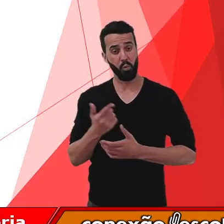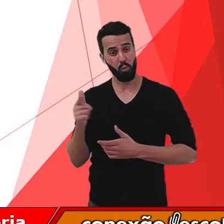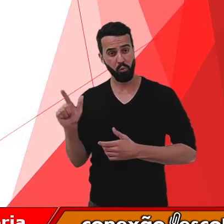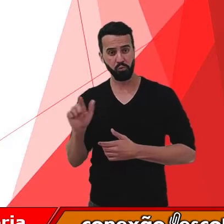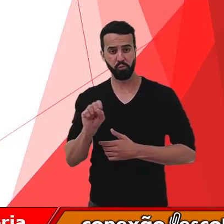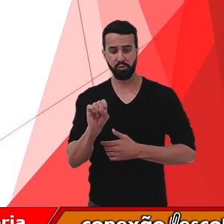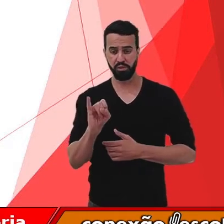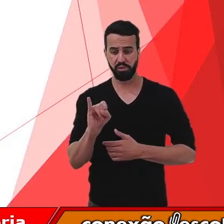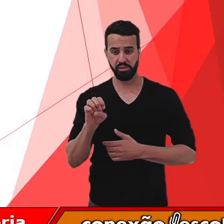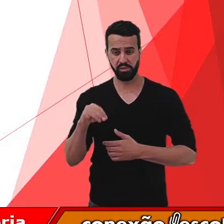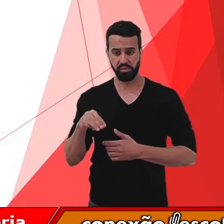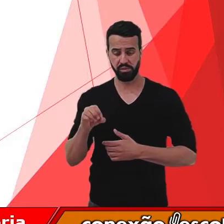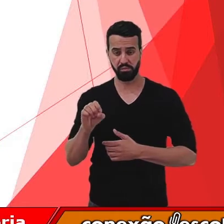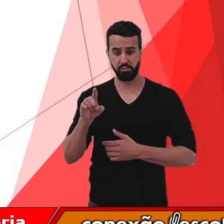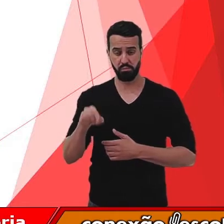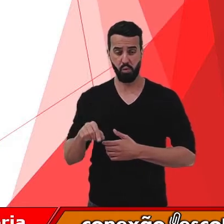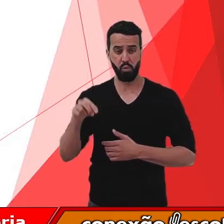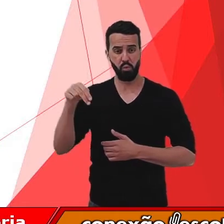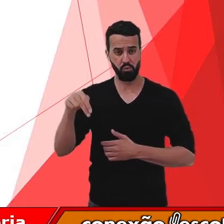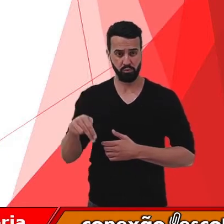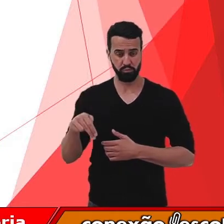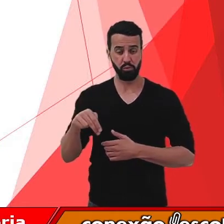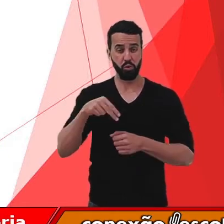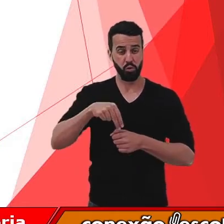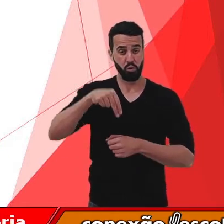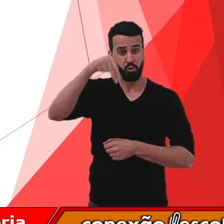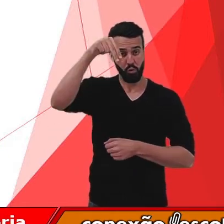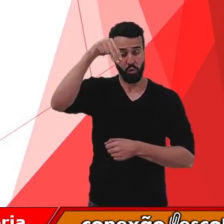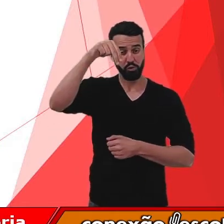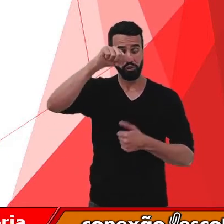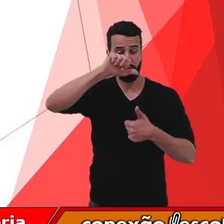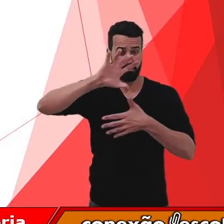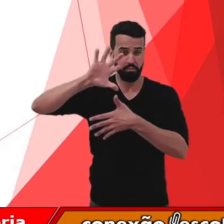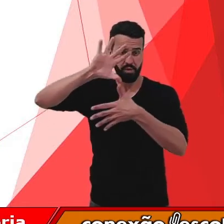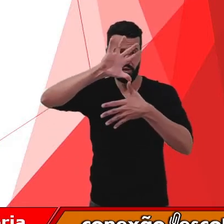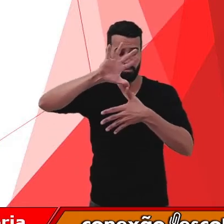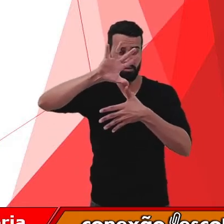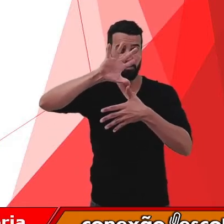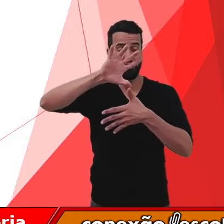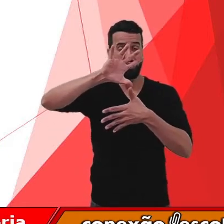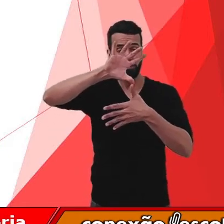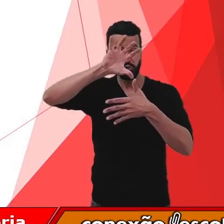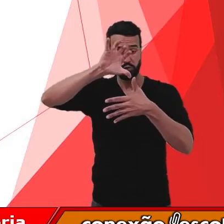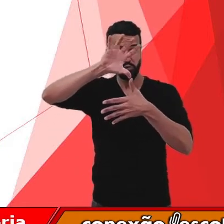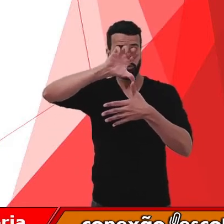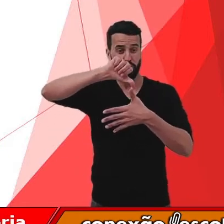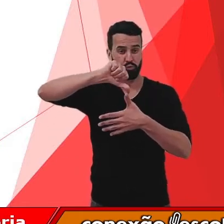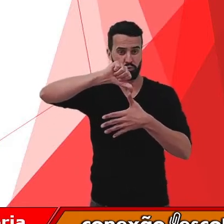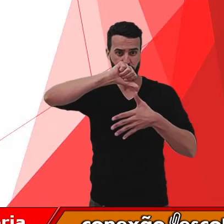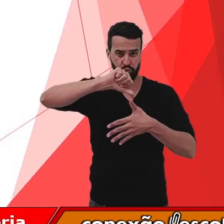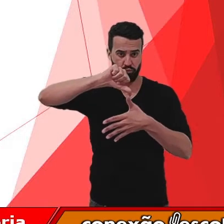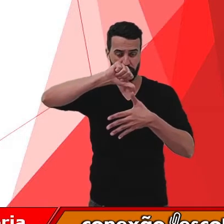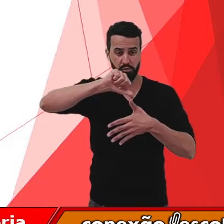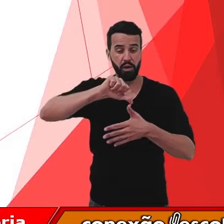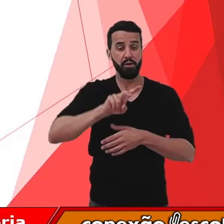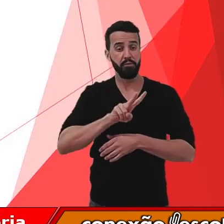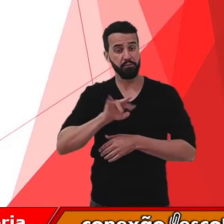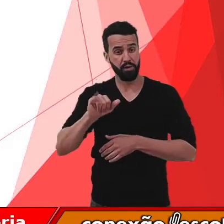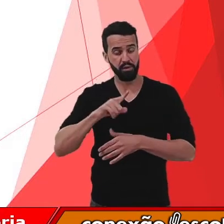região, né, do norte das Américas para o sul, libertando o que vai ser conhecido ali como Gran